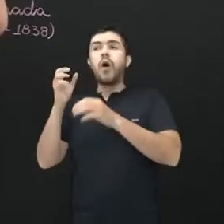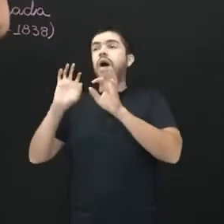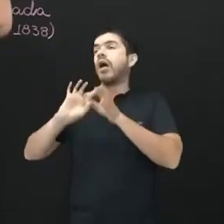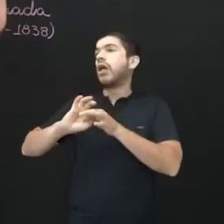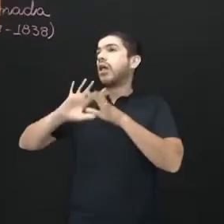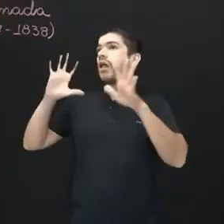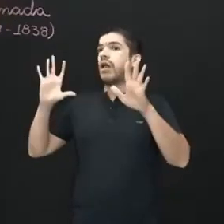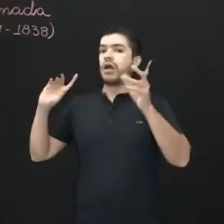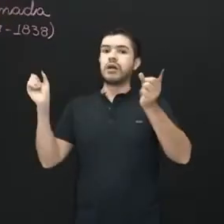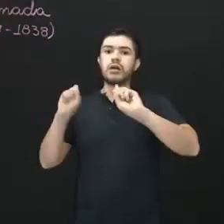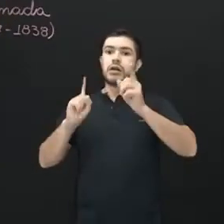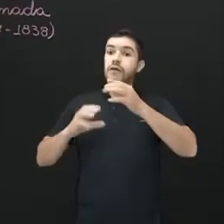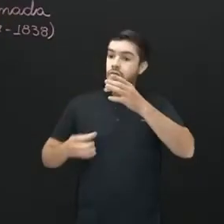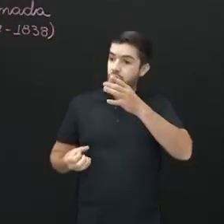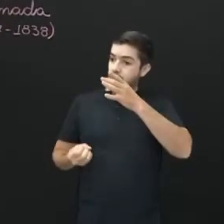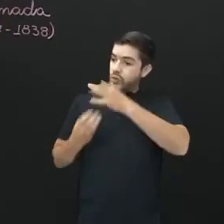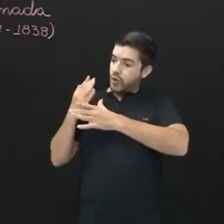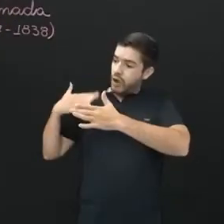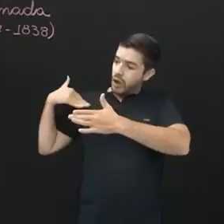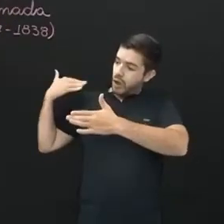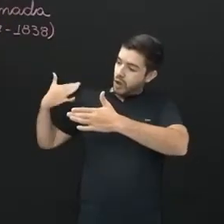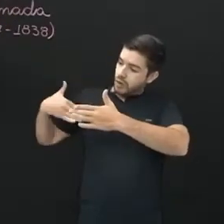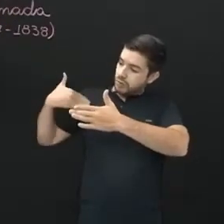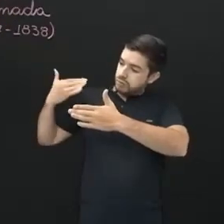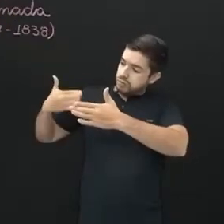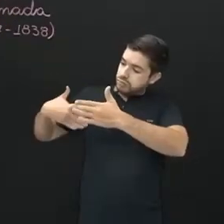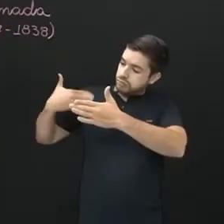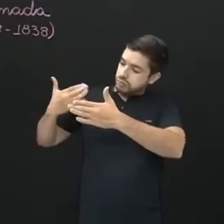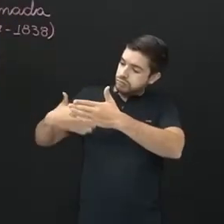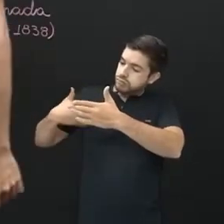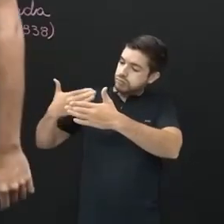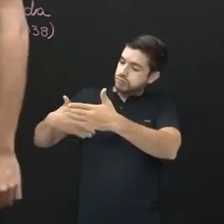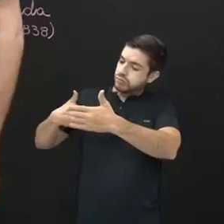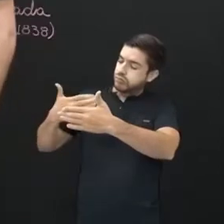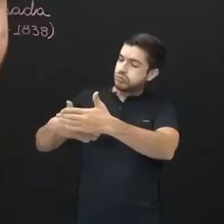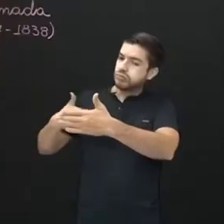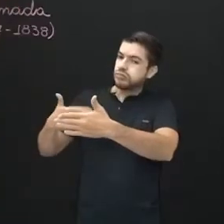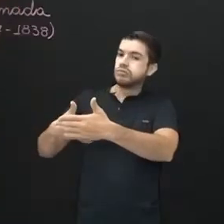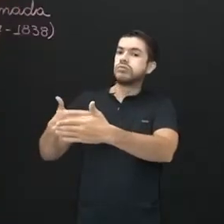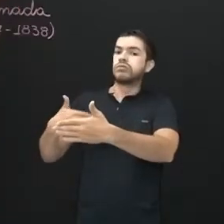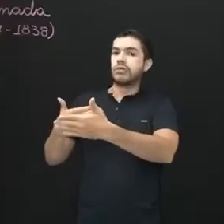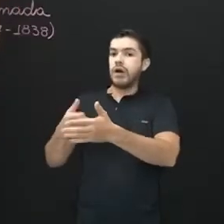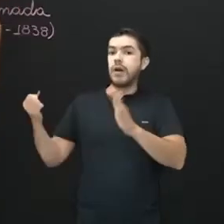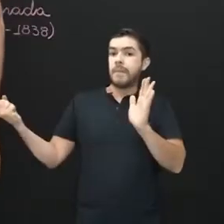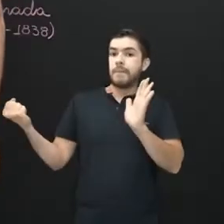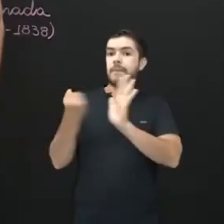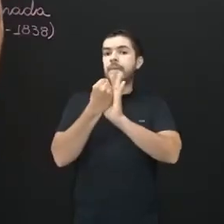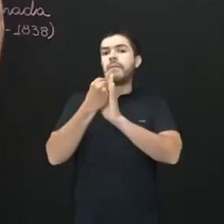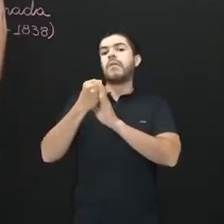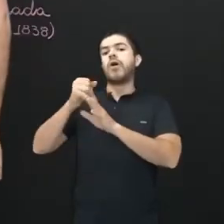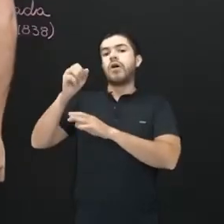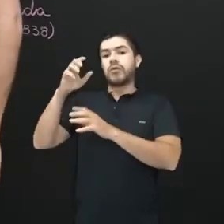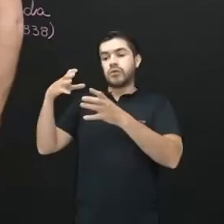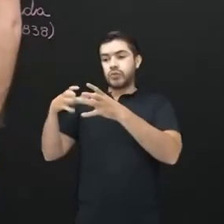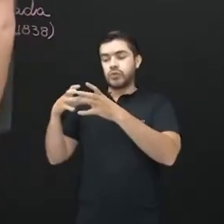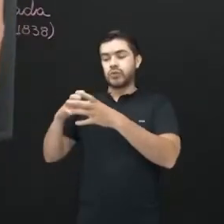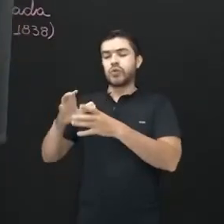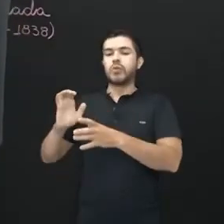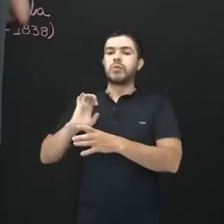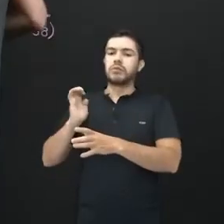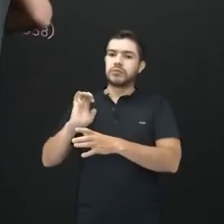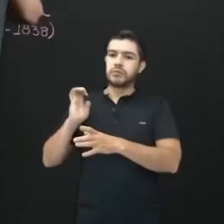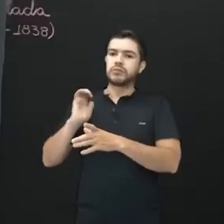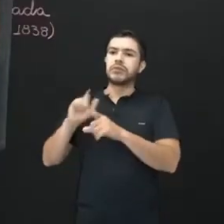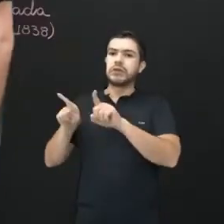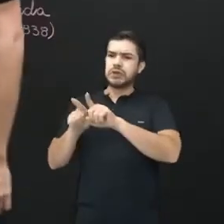estrelas. Ele foi uma construção que foi feita, no caso brasileiro, com a marca da elite. As revoltas